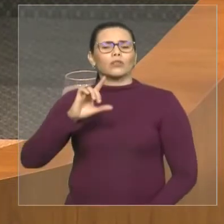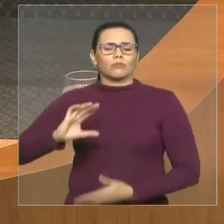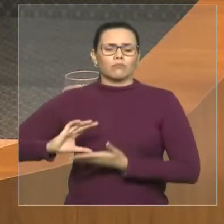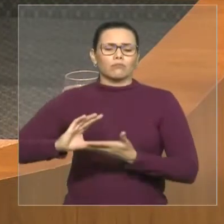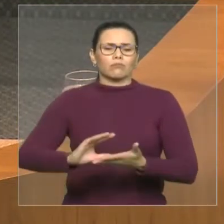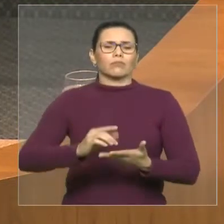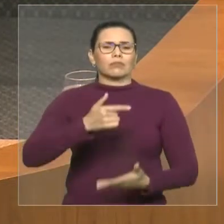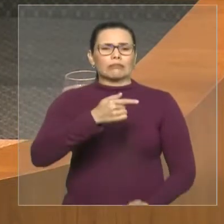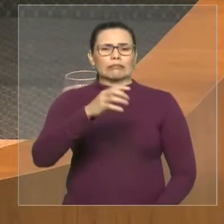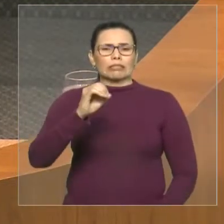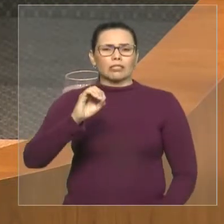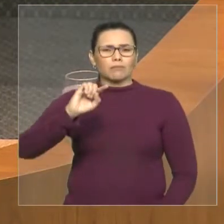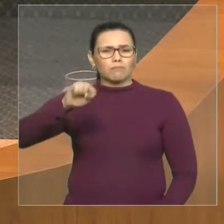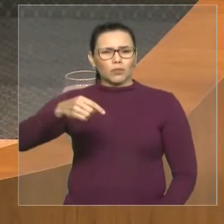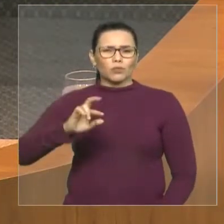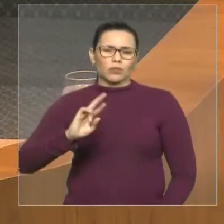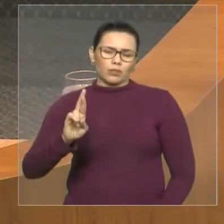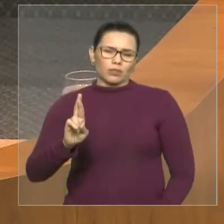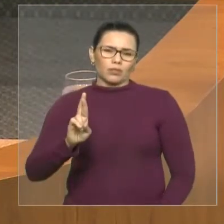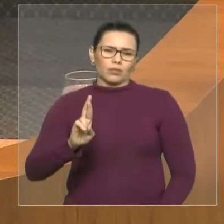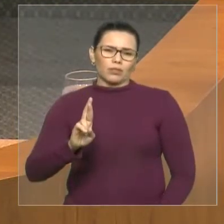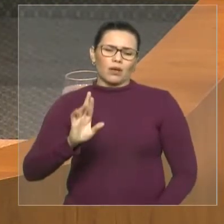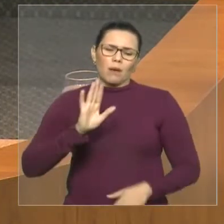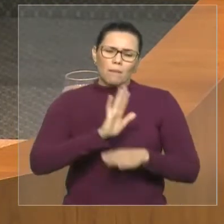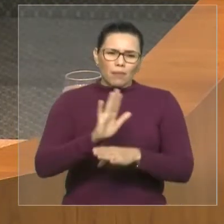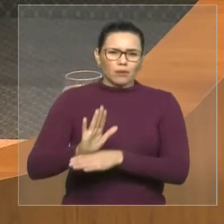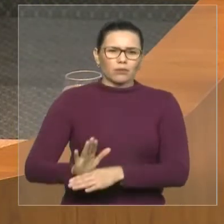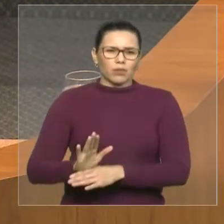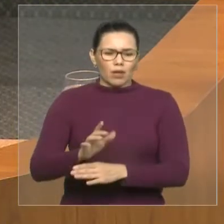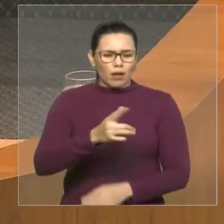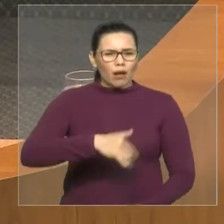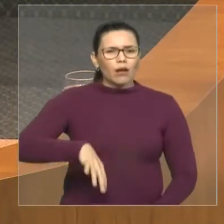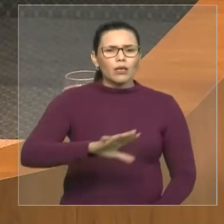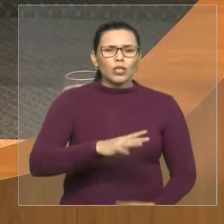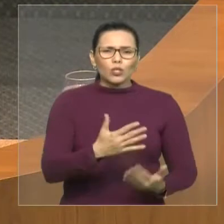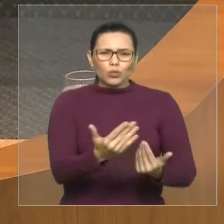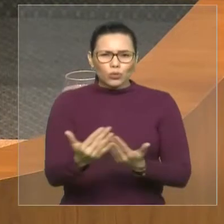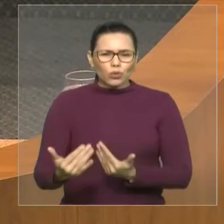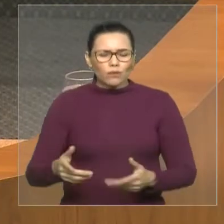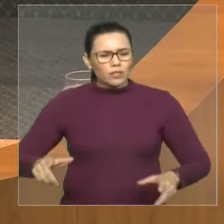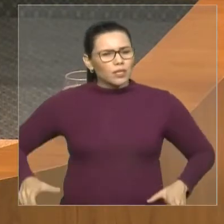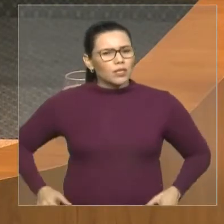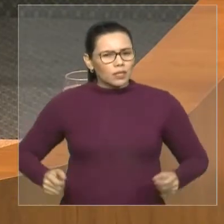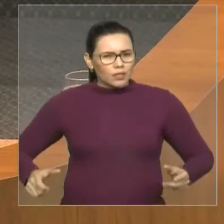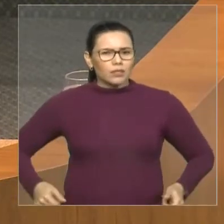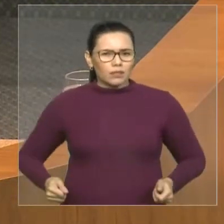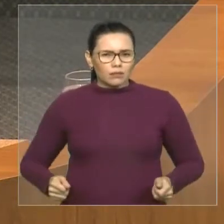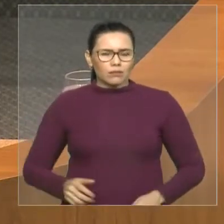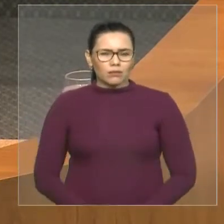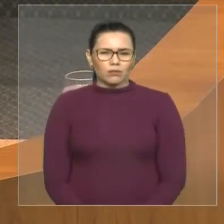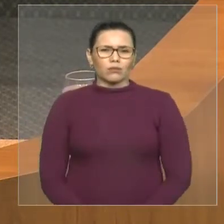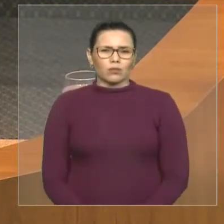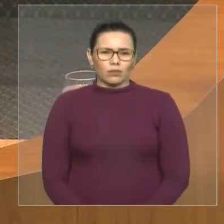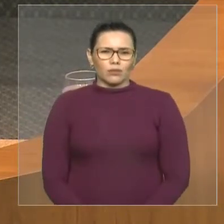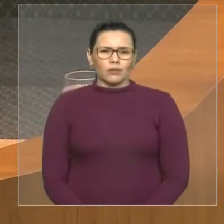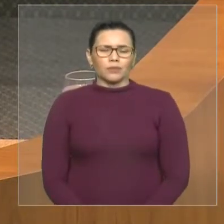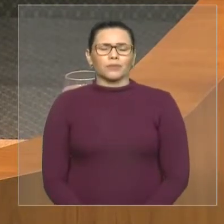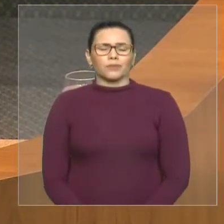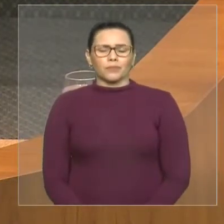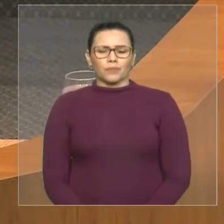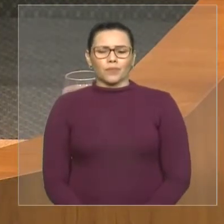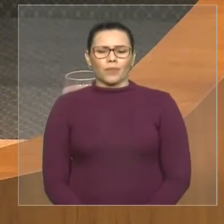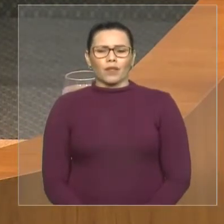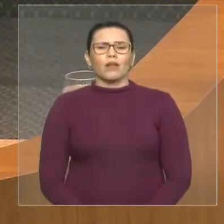possam representar bem o nosso Estado. E é isso que nós devemos fazer. Reconhecer esses talentos, não só quando eles alcançam o pódio, mas reconhecer